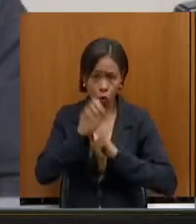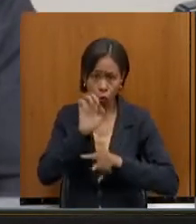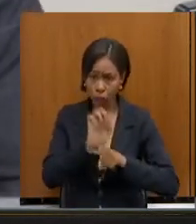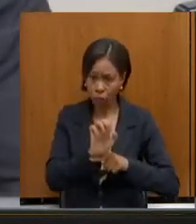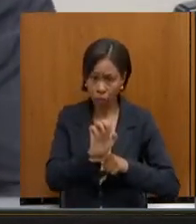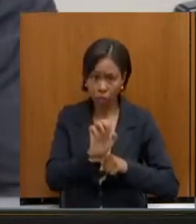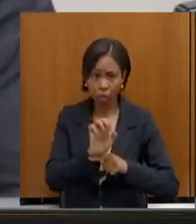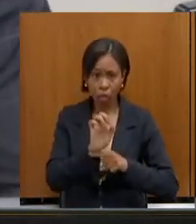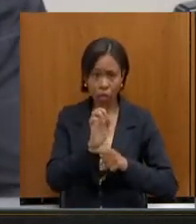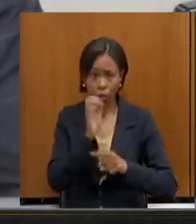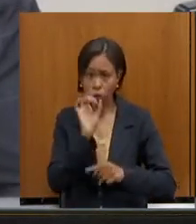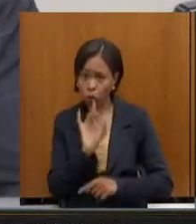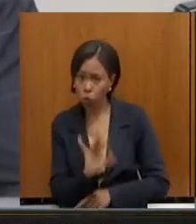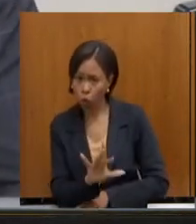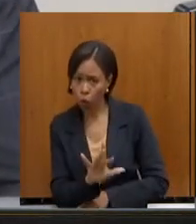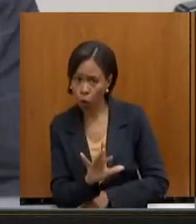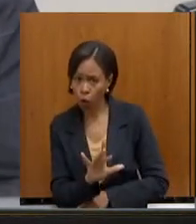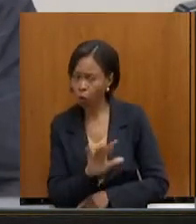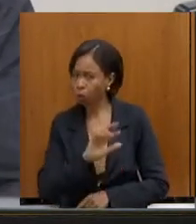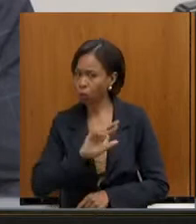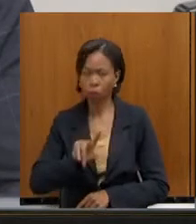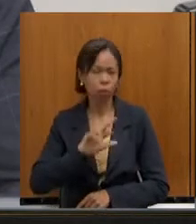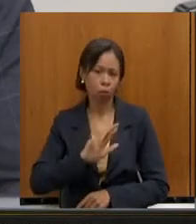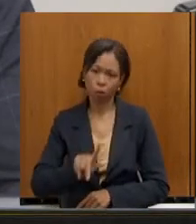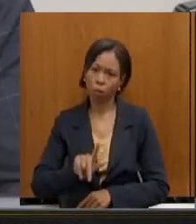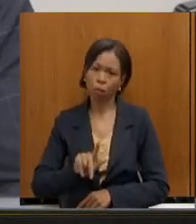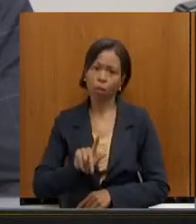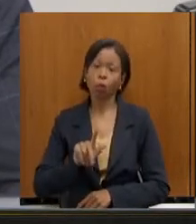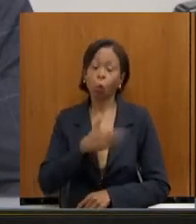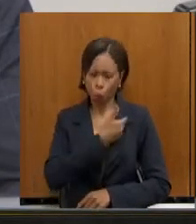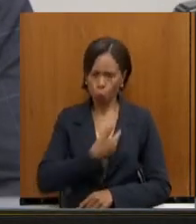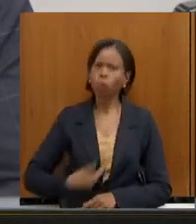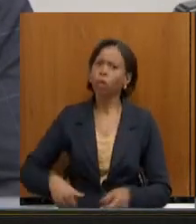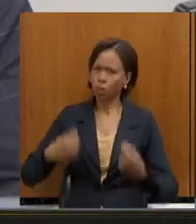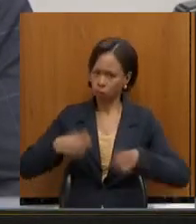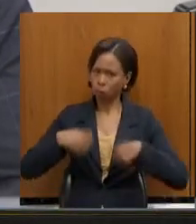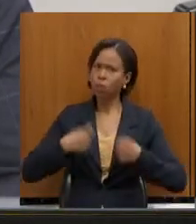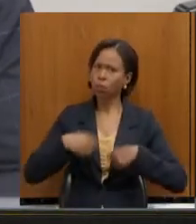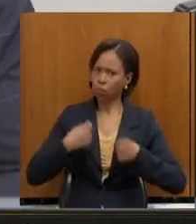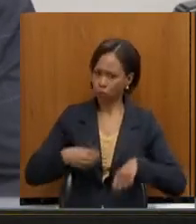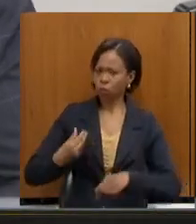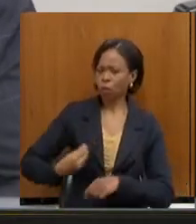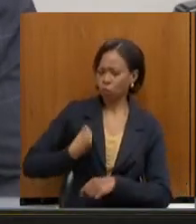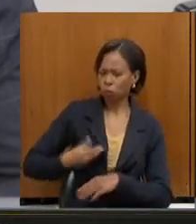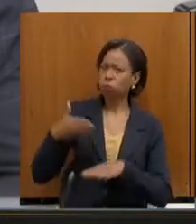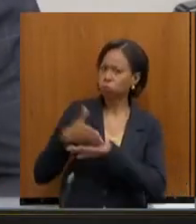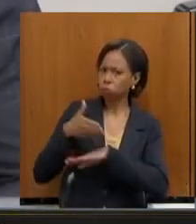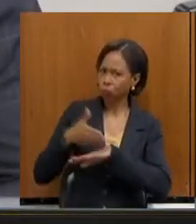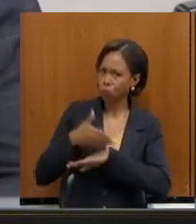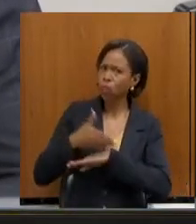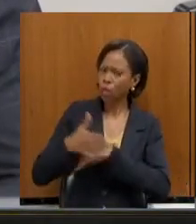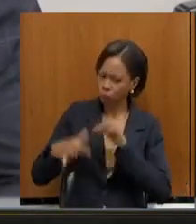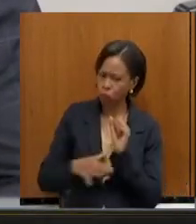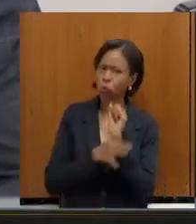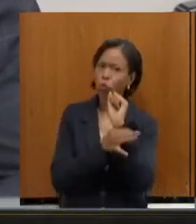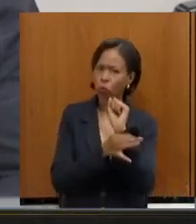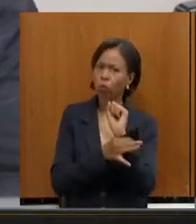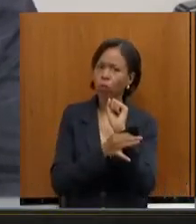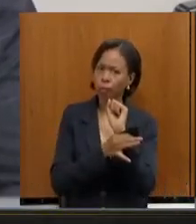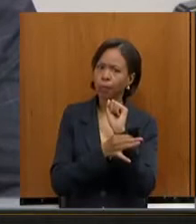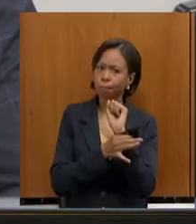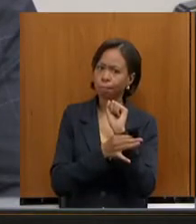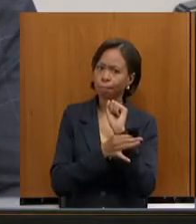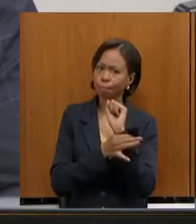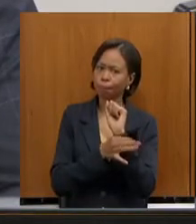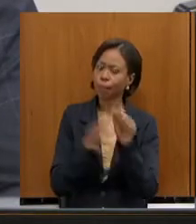exclusiva da União e o Estado tem que participar e tem que assumir complementar essa segurança essa utilização da